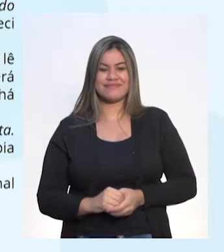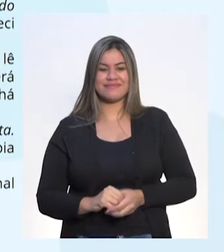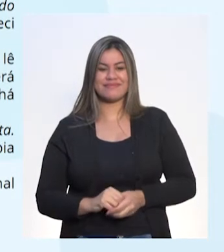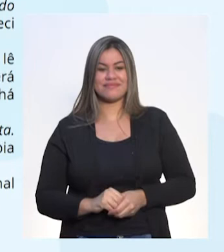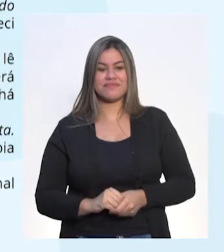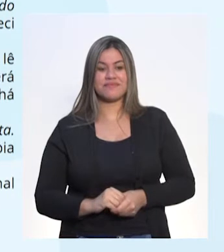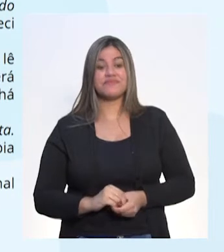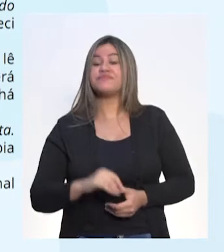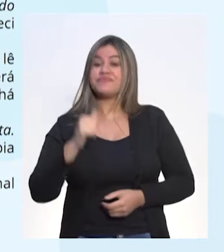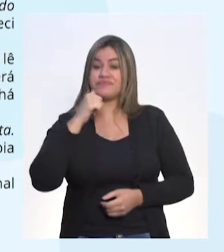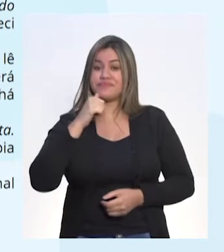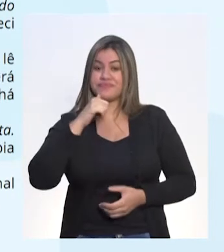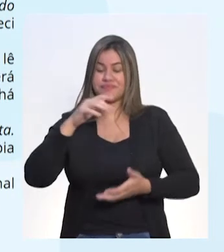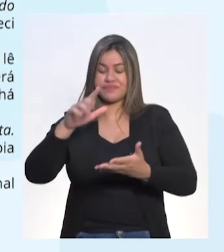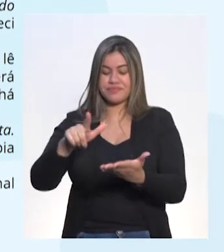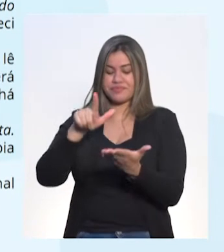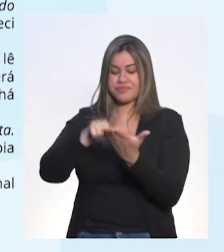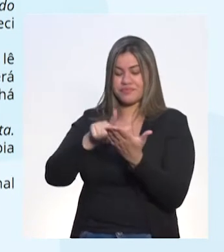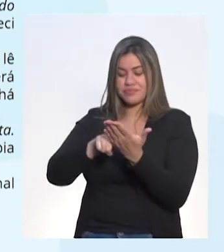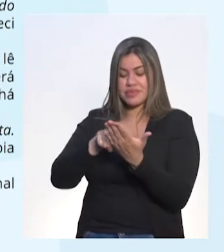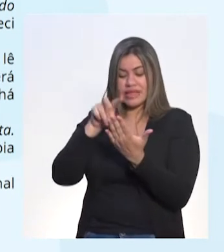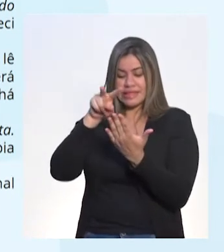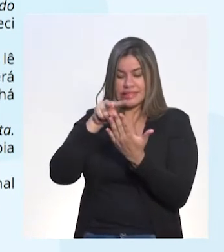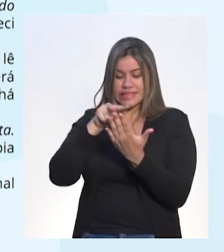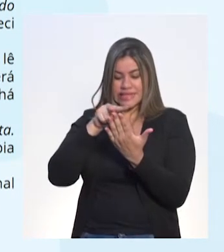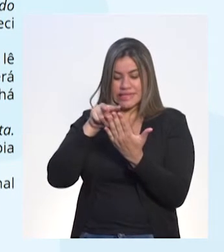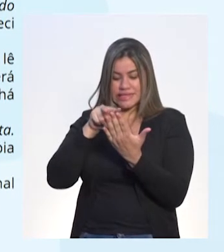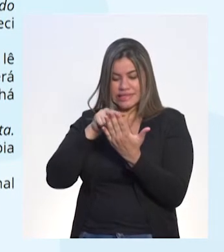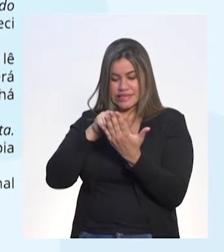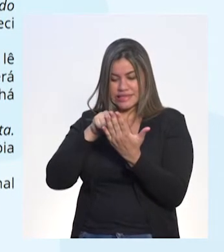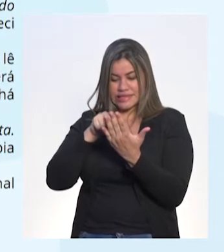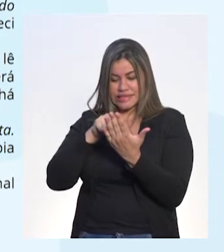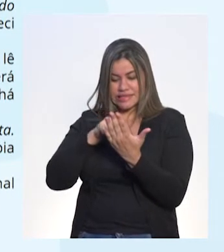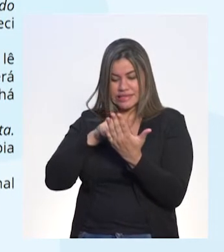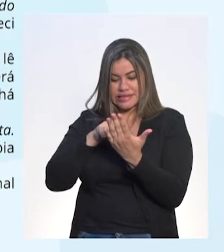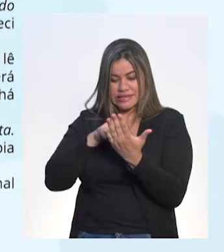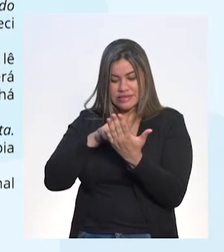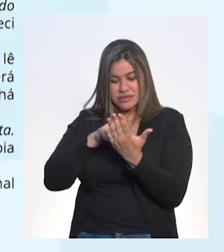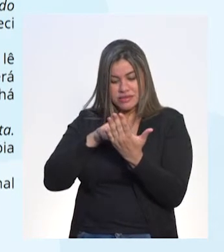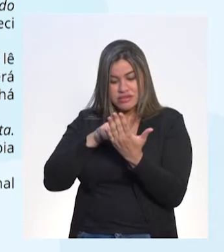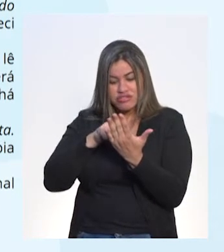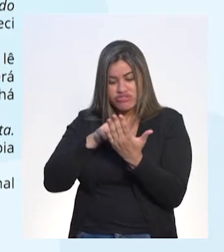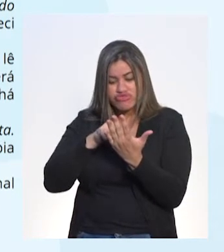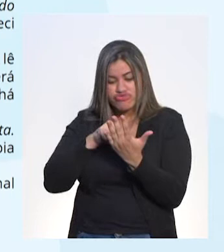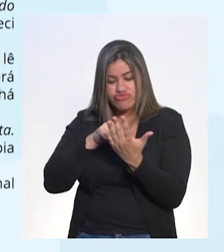Suzana, pegando o papel, lê pausadamente, silabando.